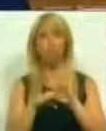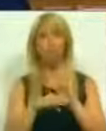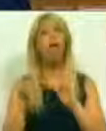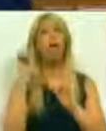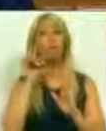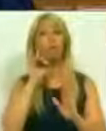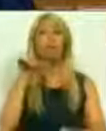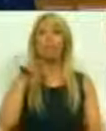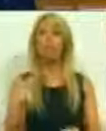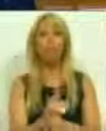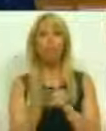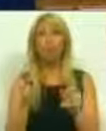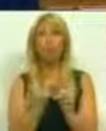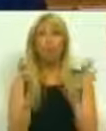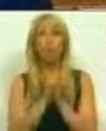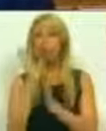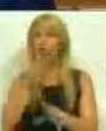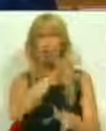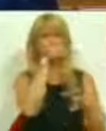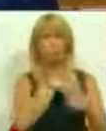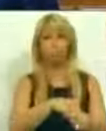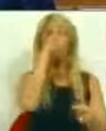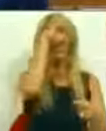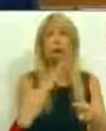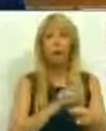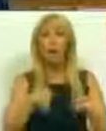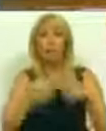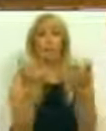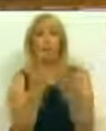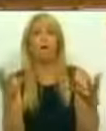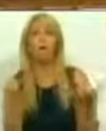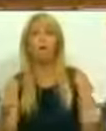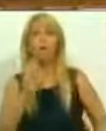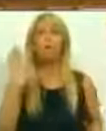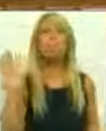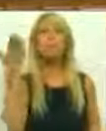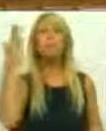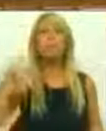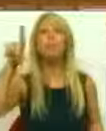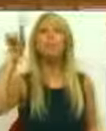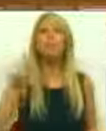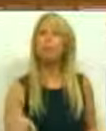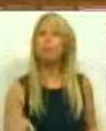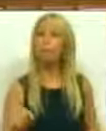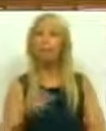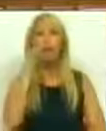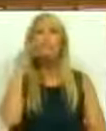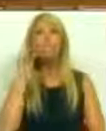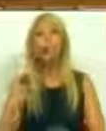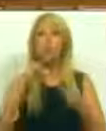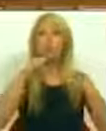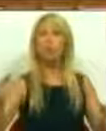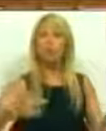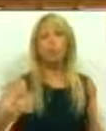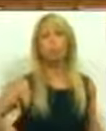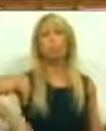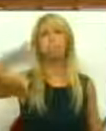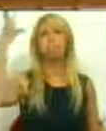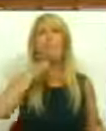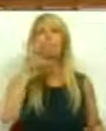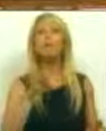É que já cá estão todos os outros, o Governo, os partidos da maioria, mas sobretudo também os bancos, os municípios e muitas